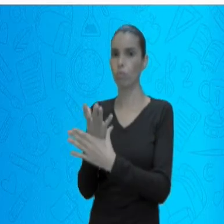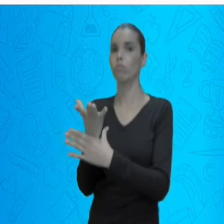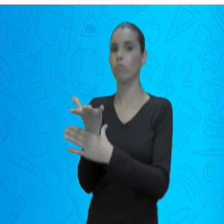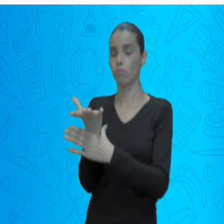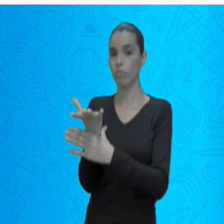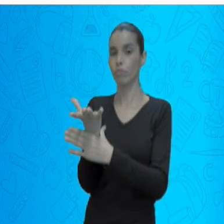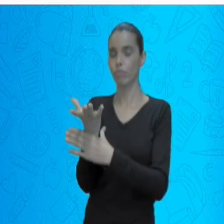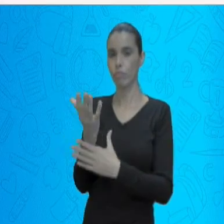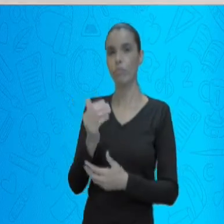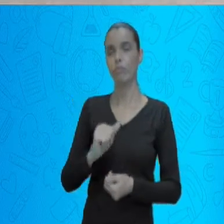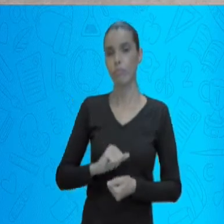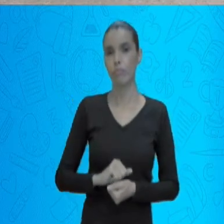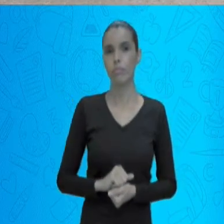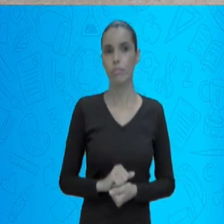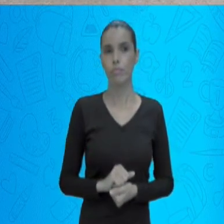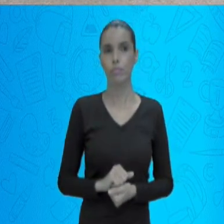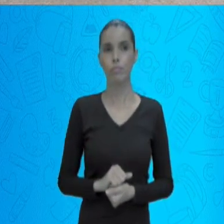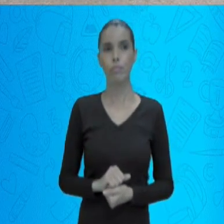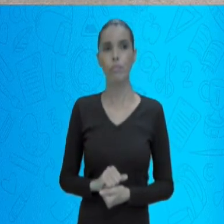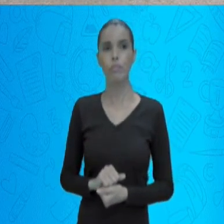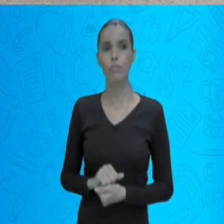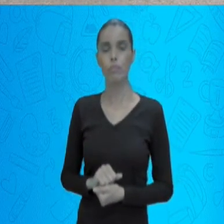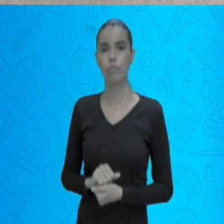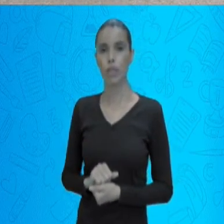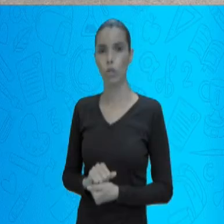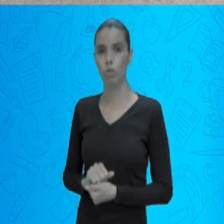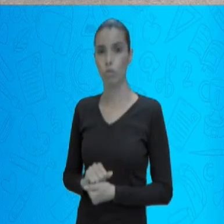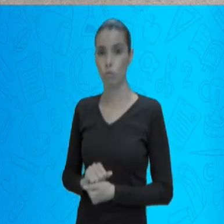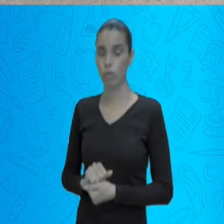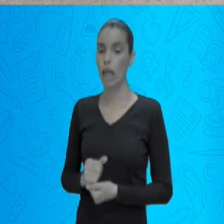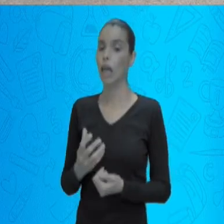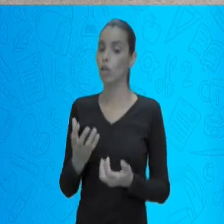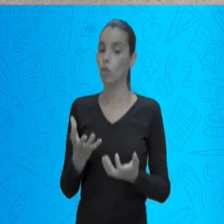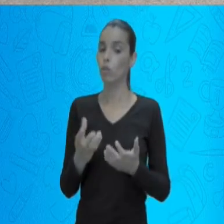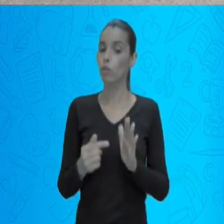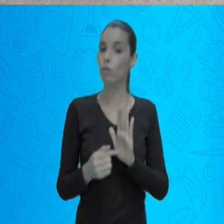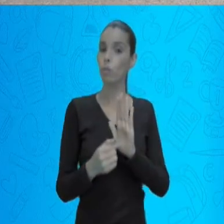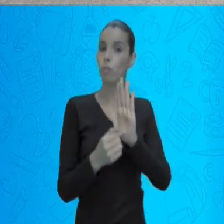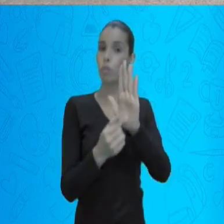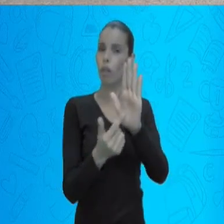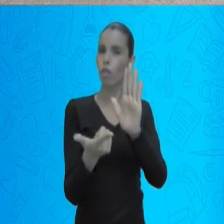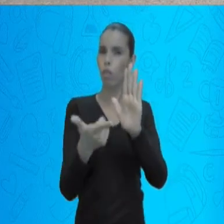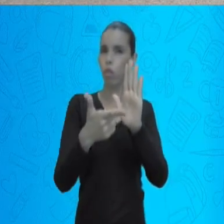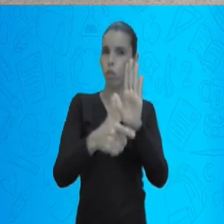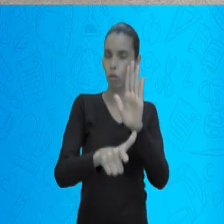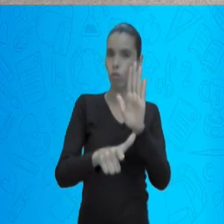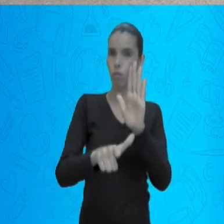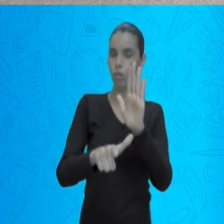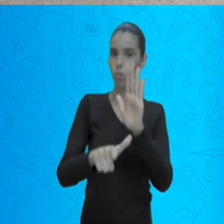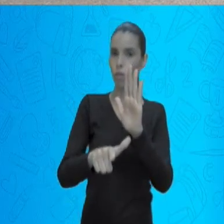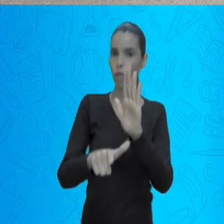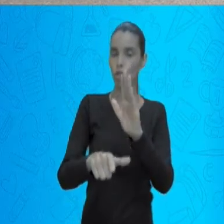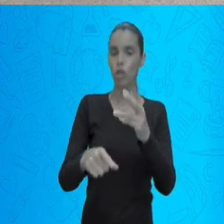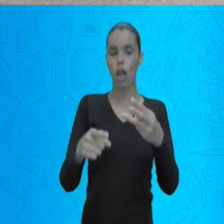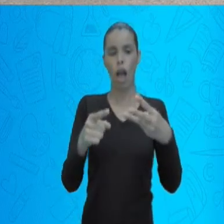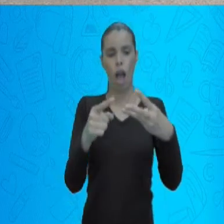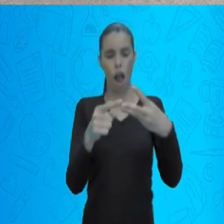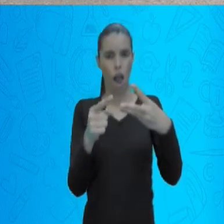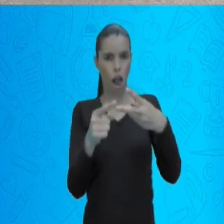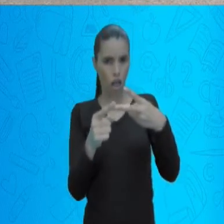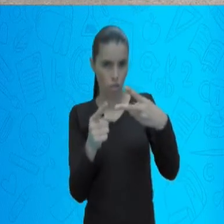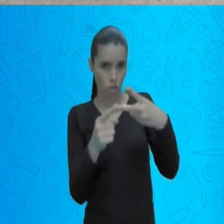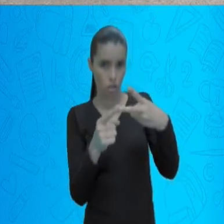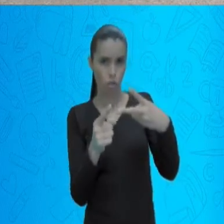intermediárias. E eu gostaria de voltar aqui, já que nós falamos dos componentes da primeira e da terceira